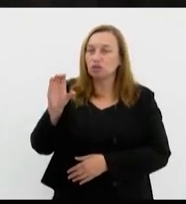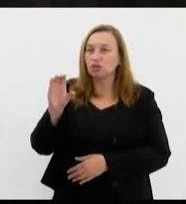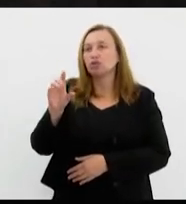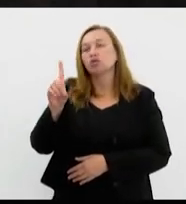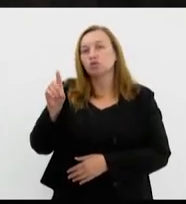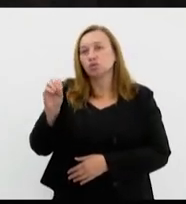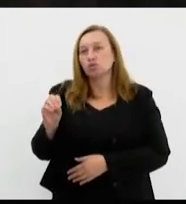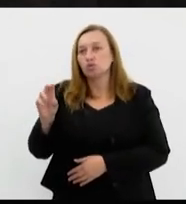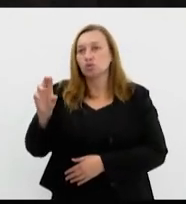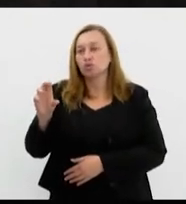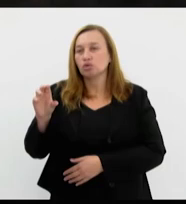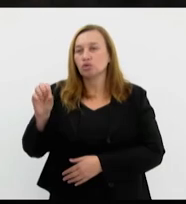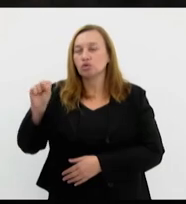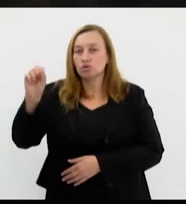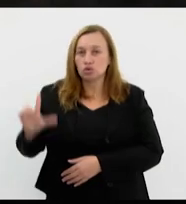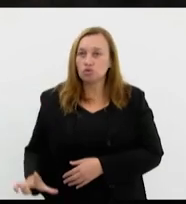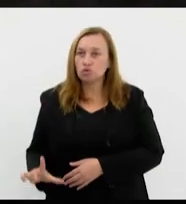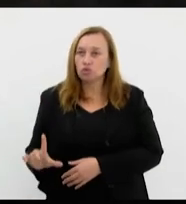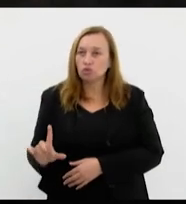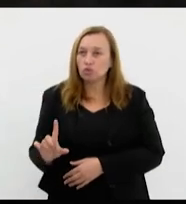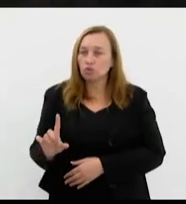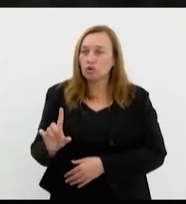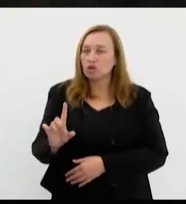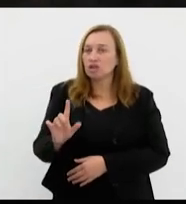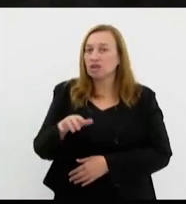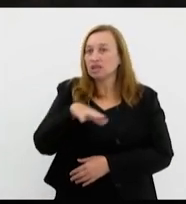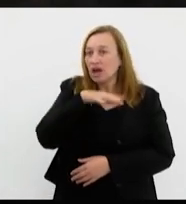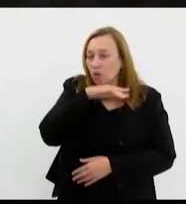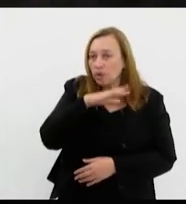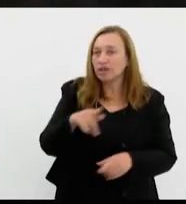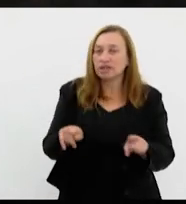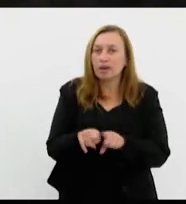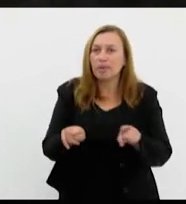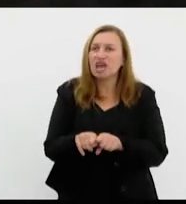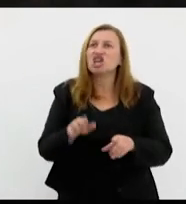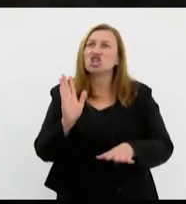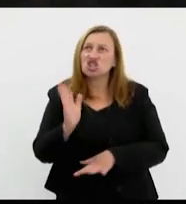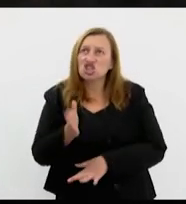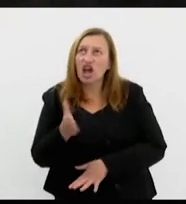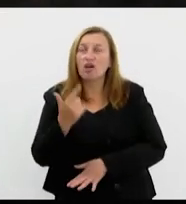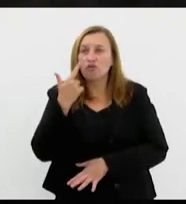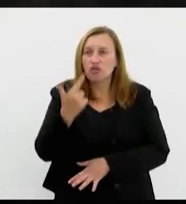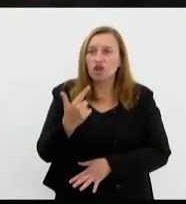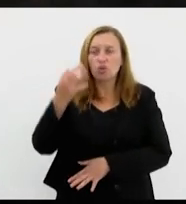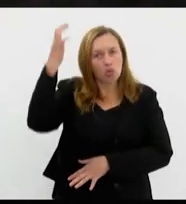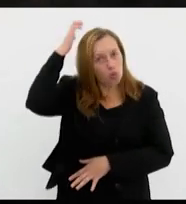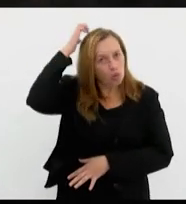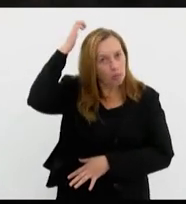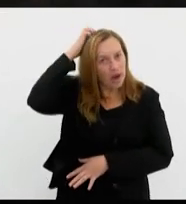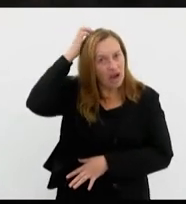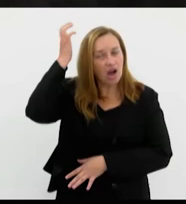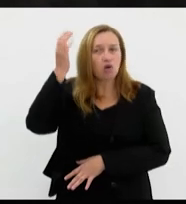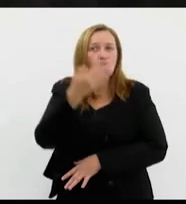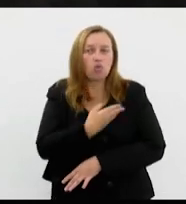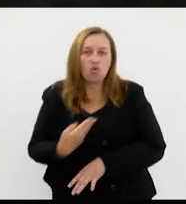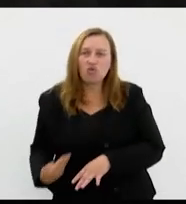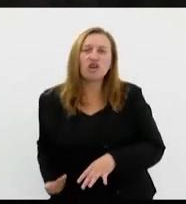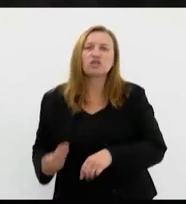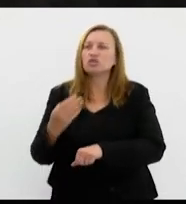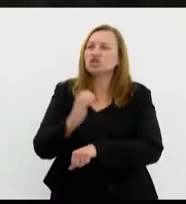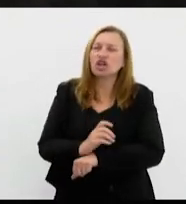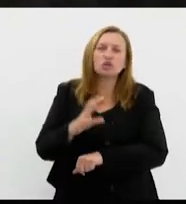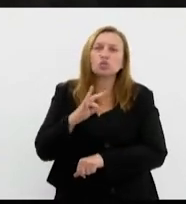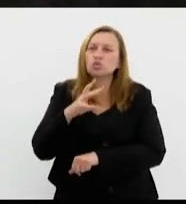todos, mas essa está culpando o governo, dizendo que o governo falseou os dados. Isto é